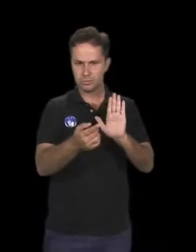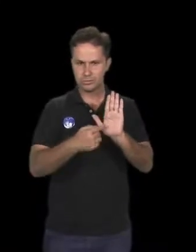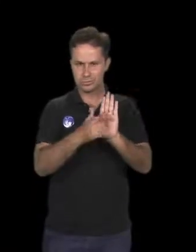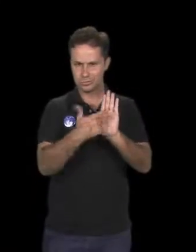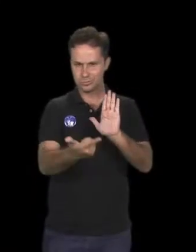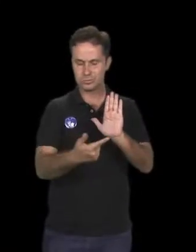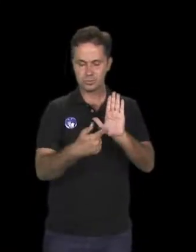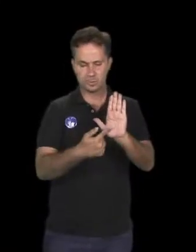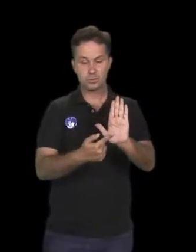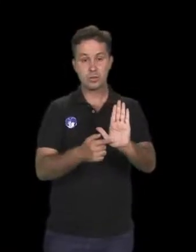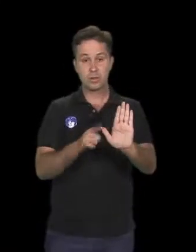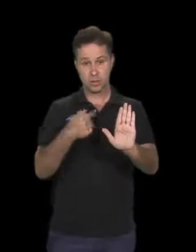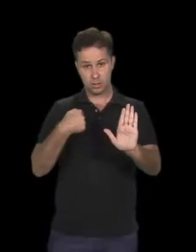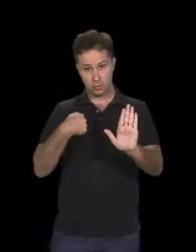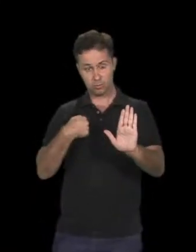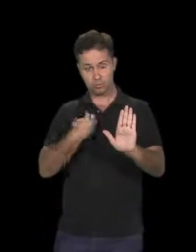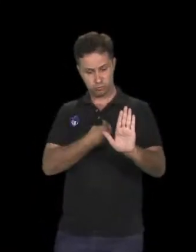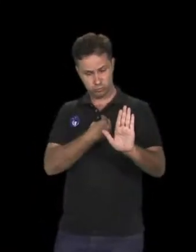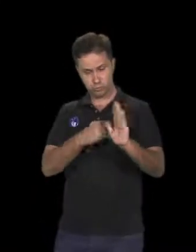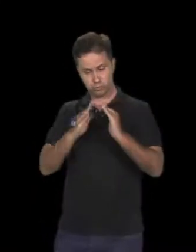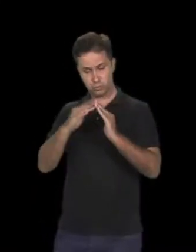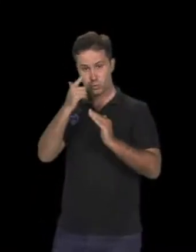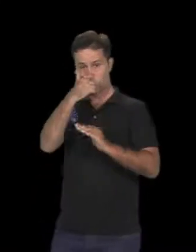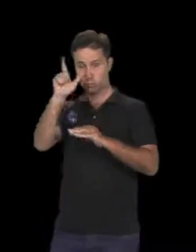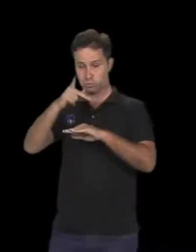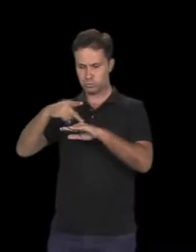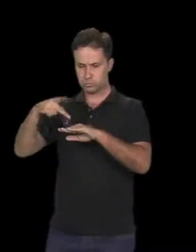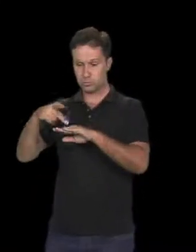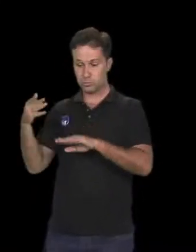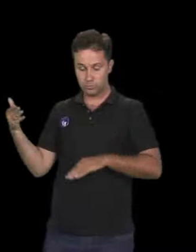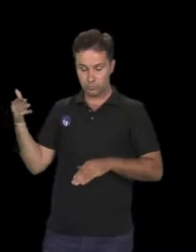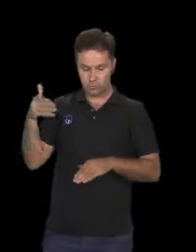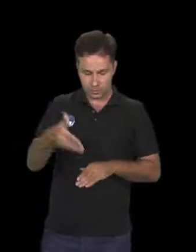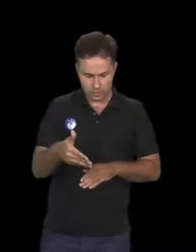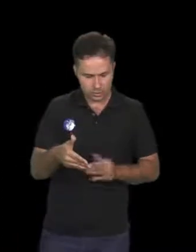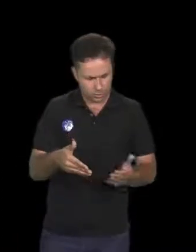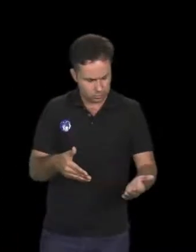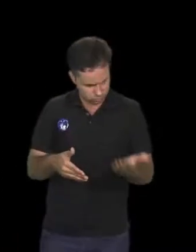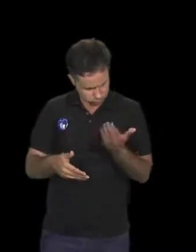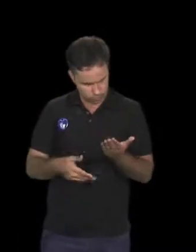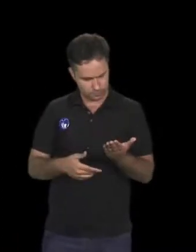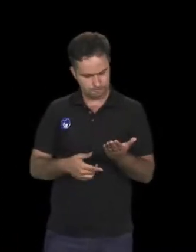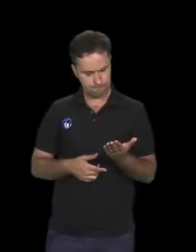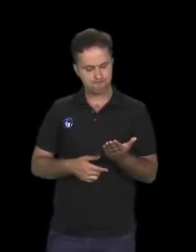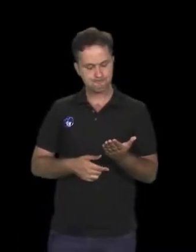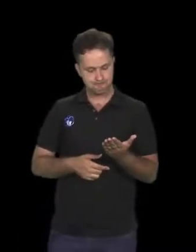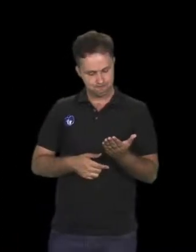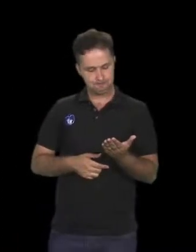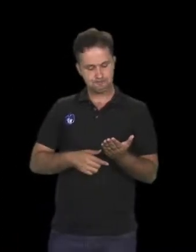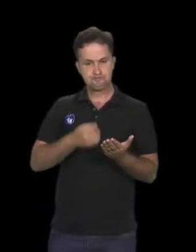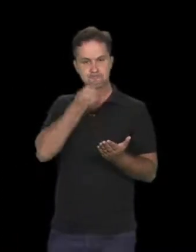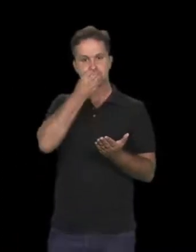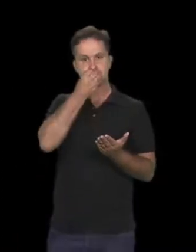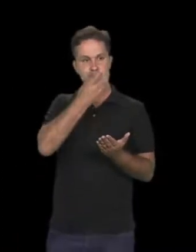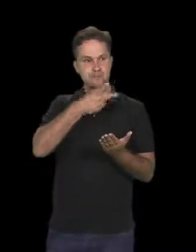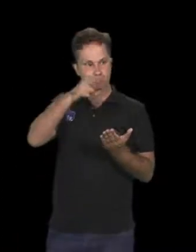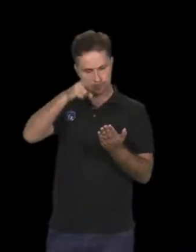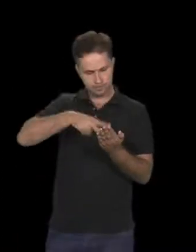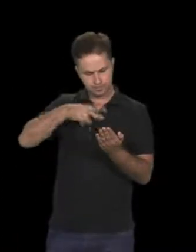deram um estalo, de repente eu ver que era possível... Enfim, me empolgou muito ler isso e pensar, gente,